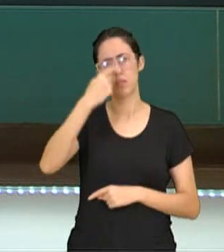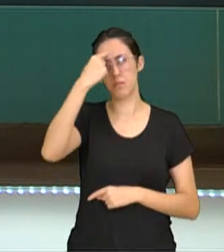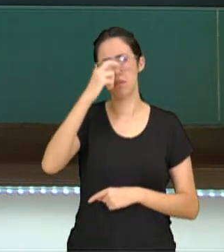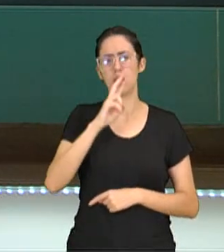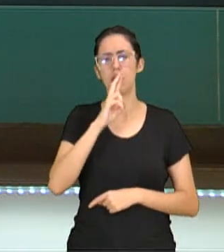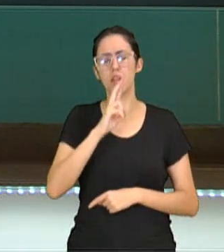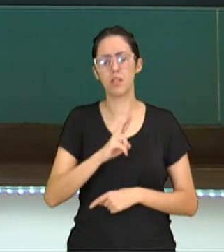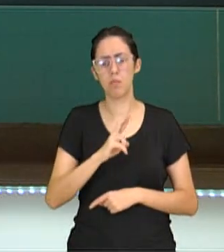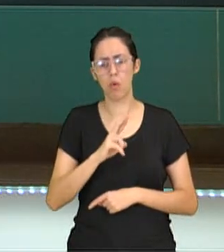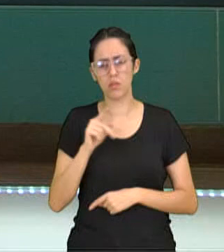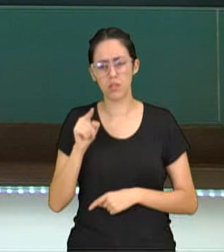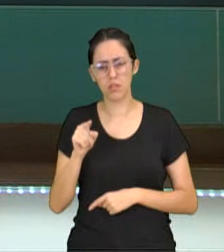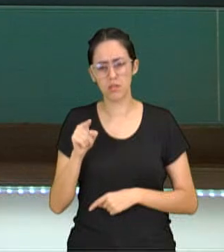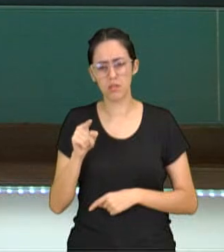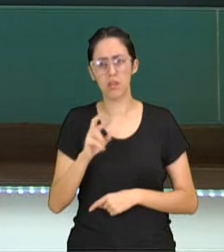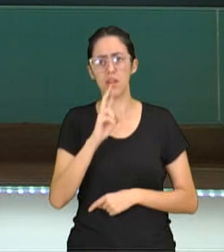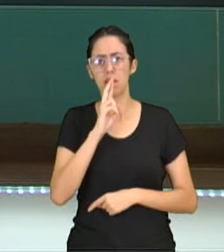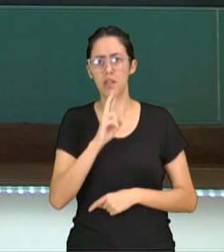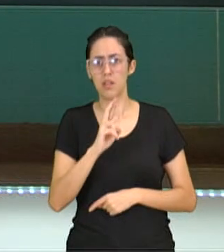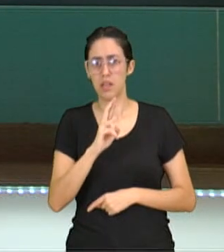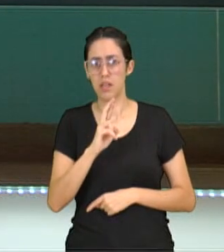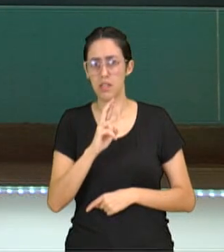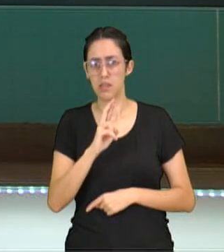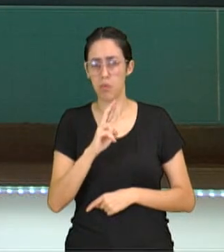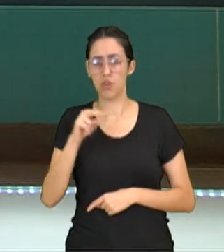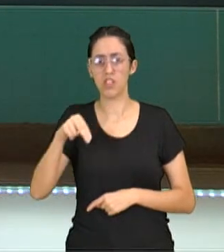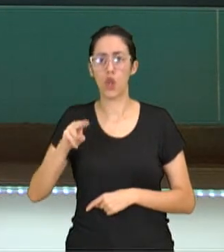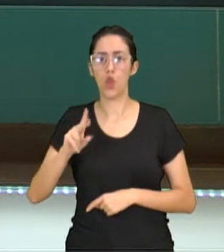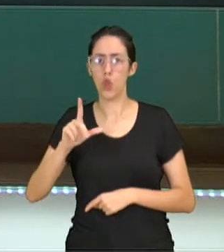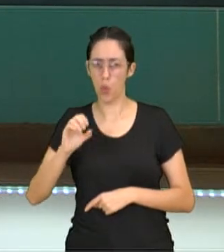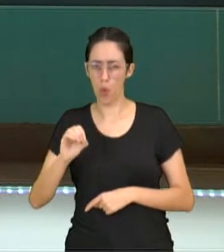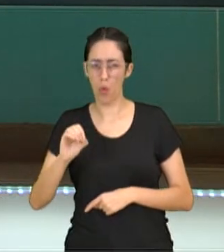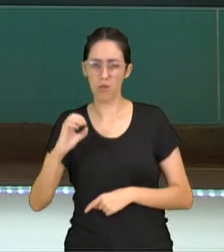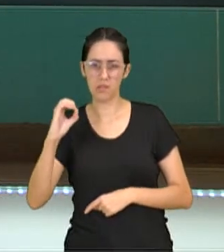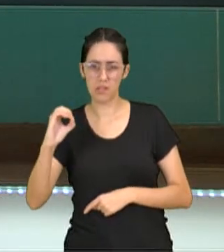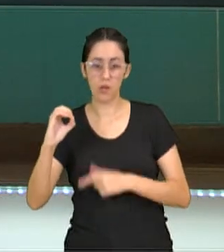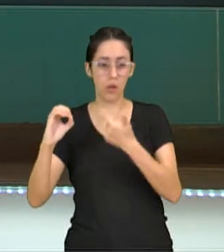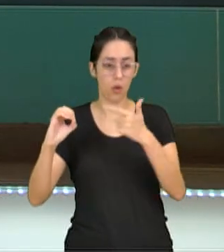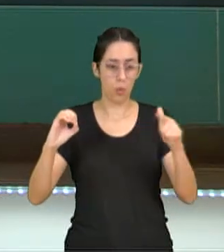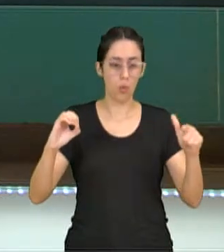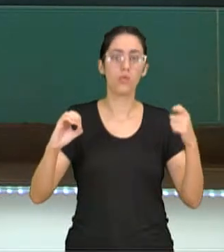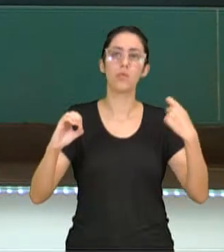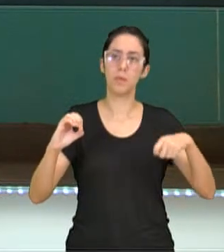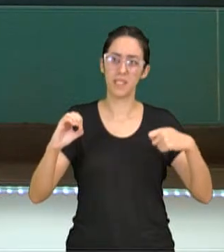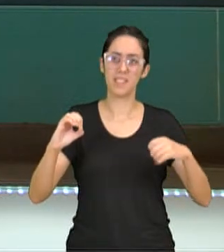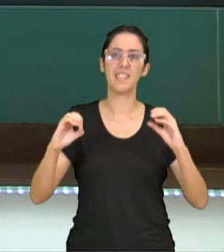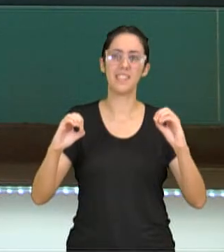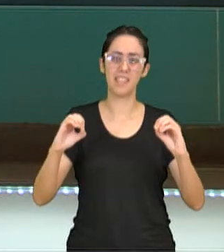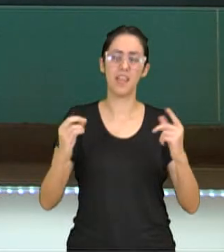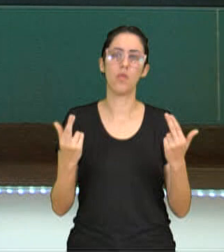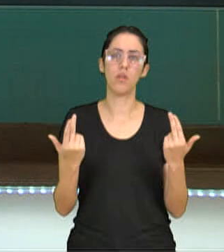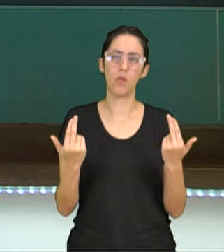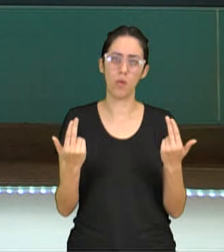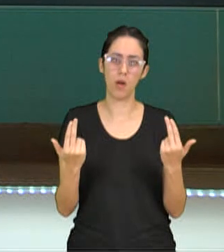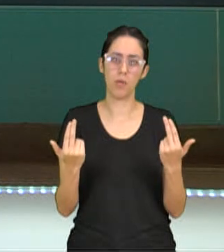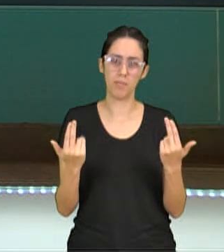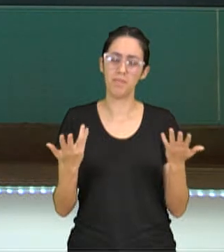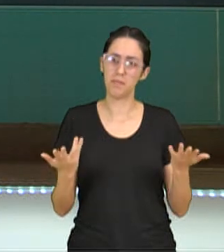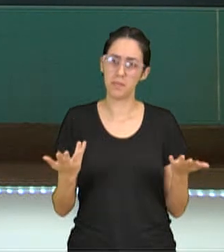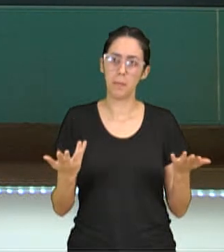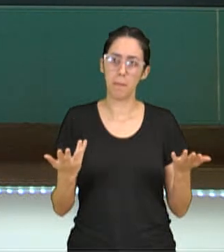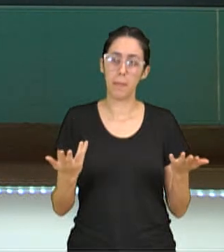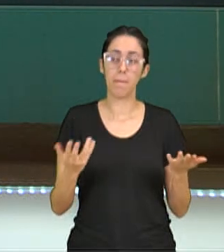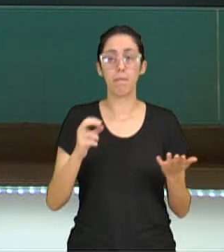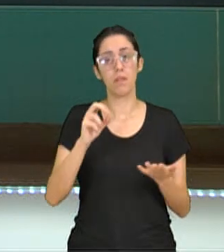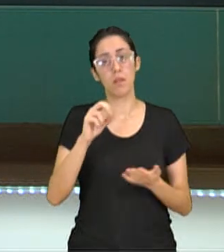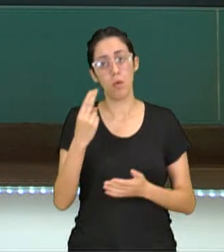Um produto tem que dar, é o produto nulo. Então, um dos fatores tem que ser igual a zero. E daí a gente cai naquela mesma situação.